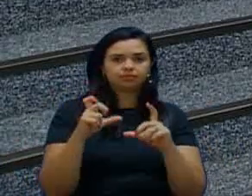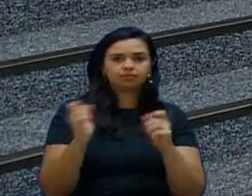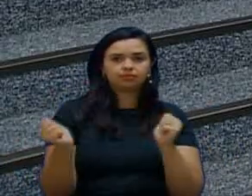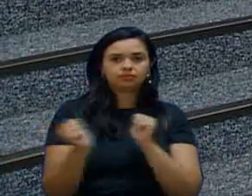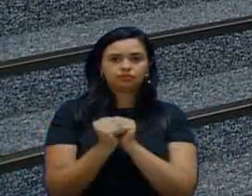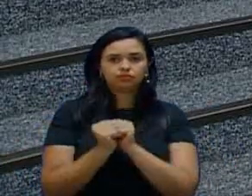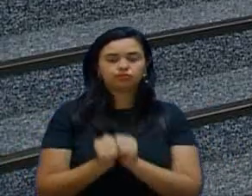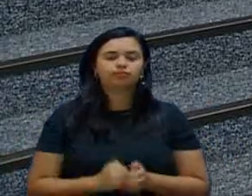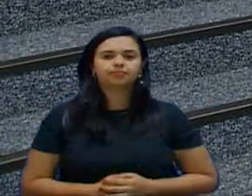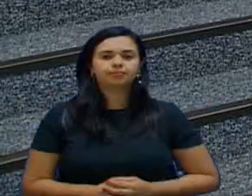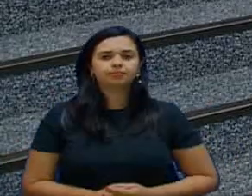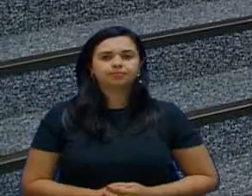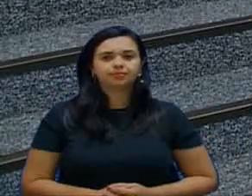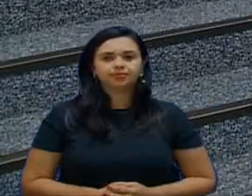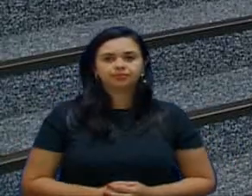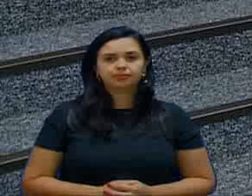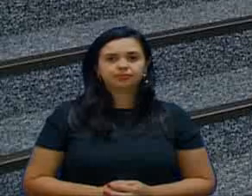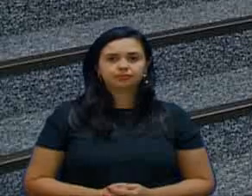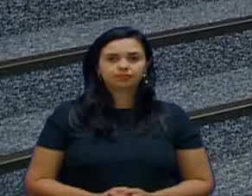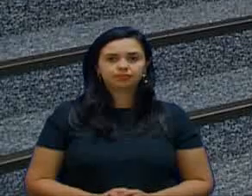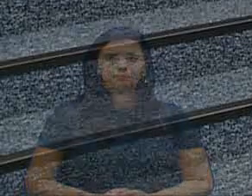favor. Beleza.